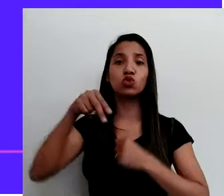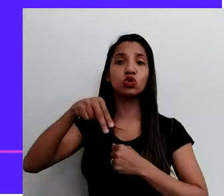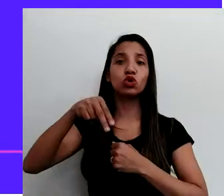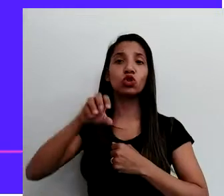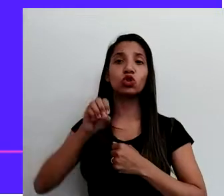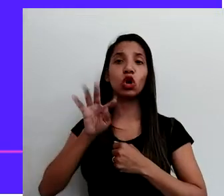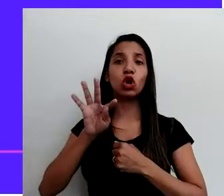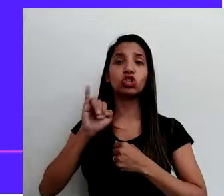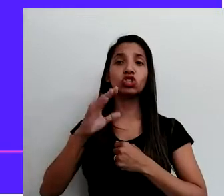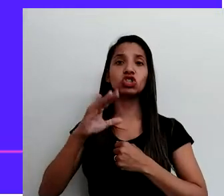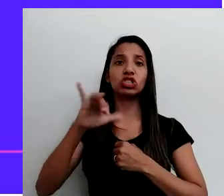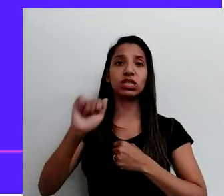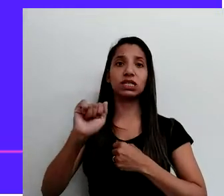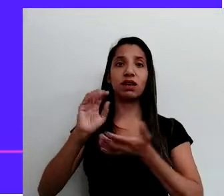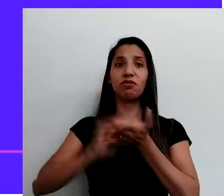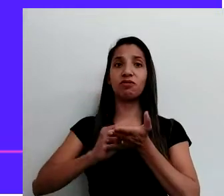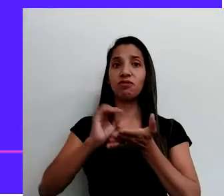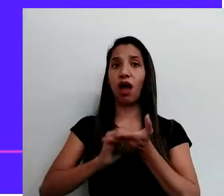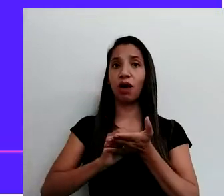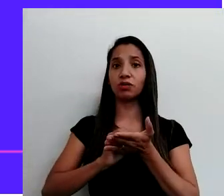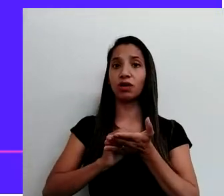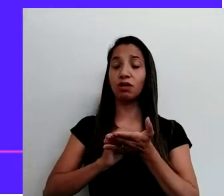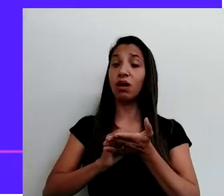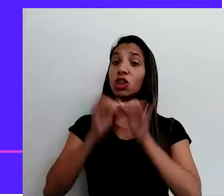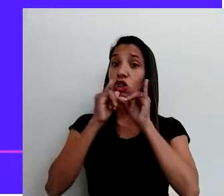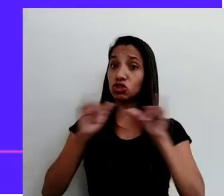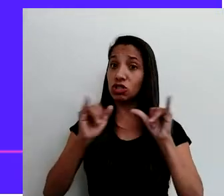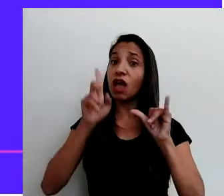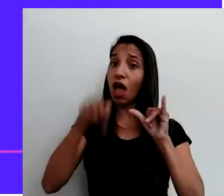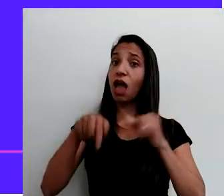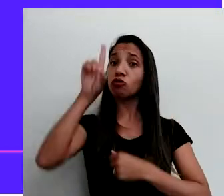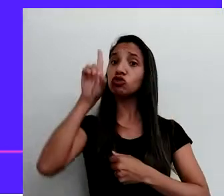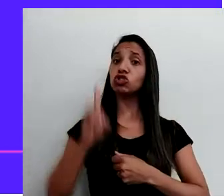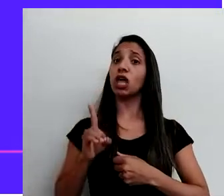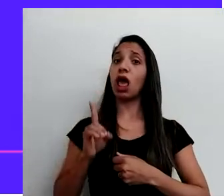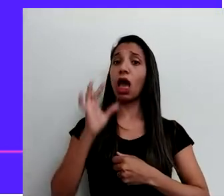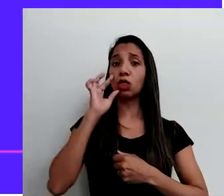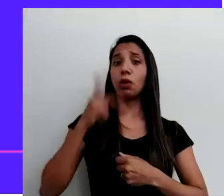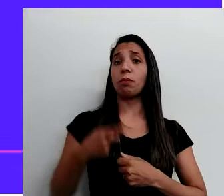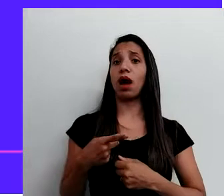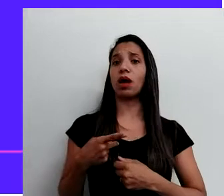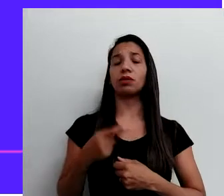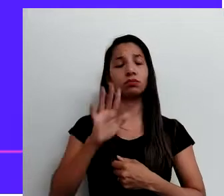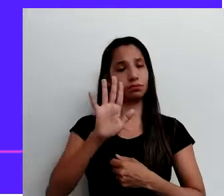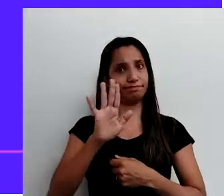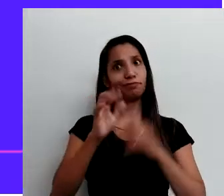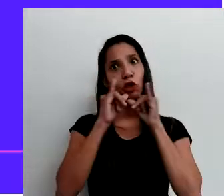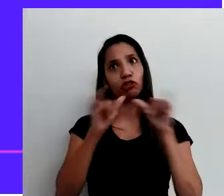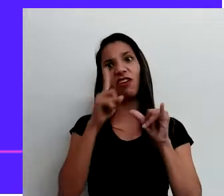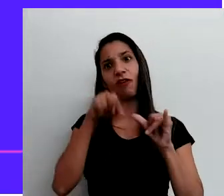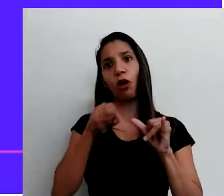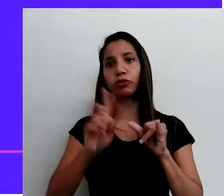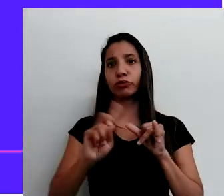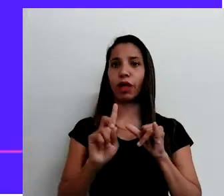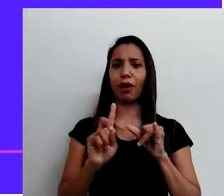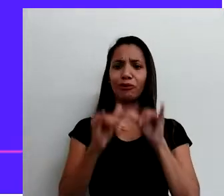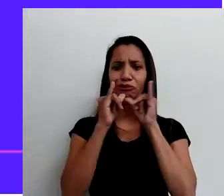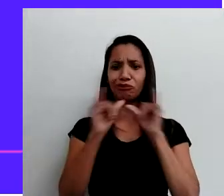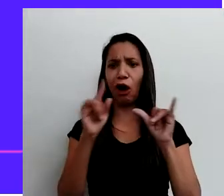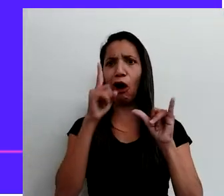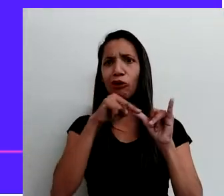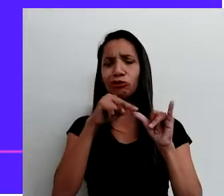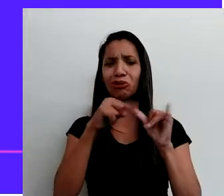notícia como um direito humano. E a notícia, quando eu digo, não é notícia falsa, porque notícia falsa não é notícia, é só